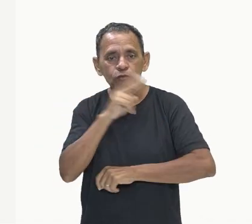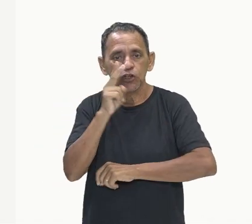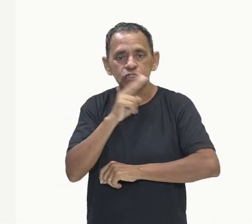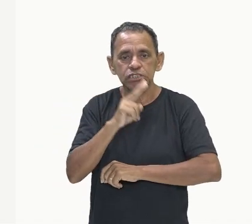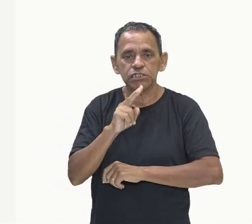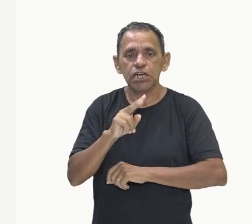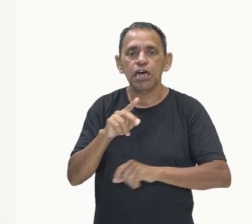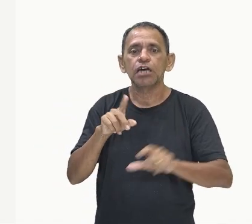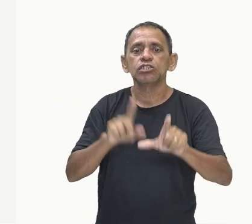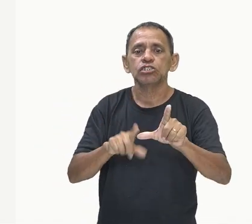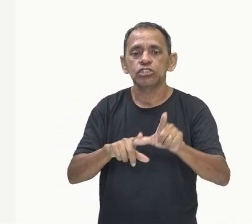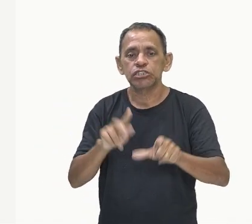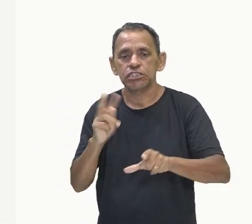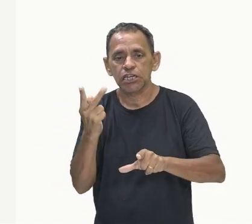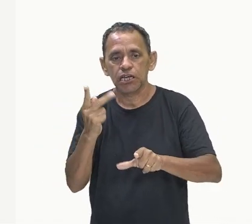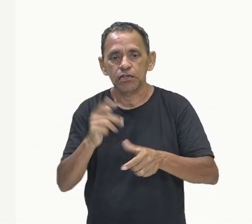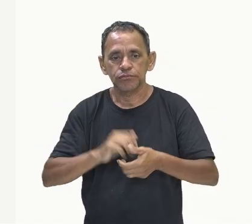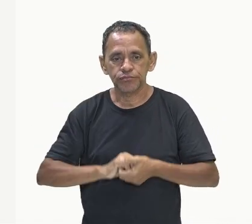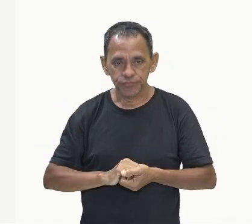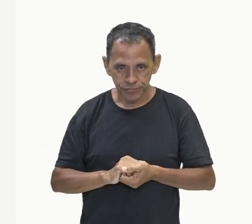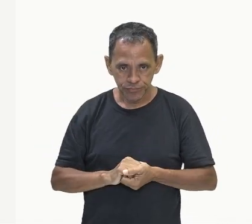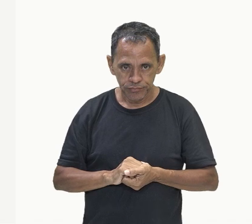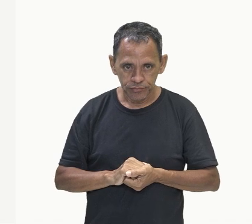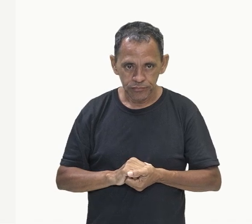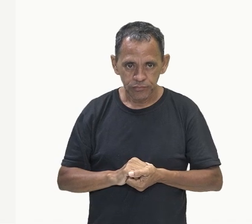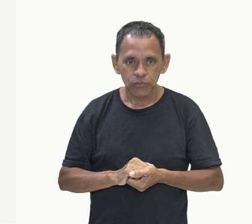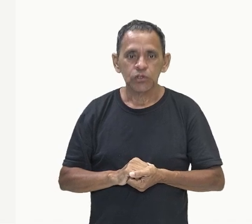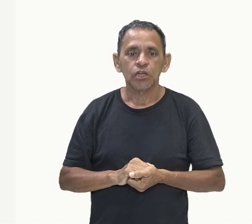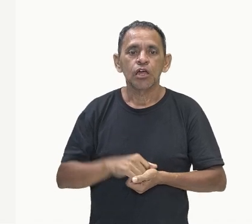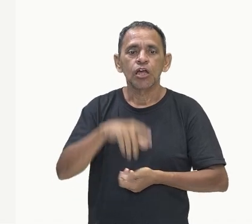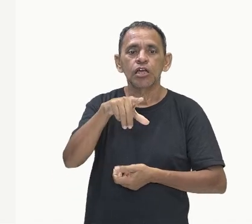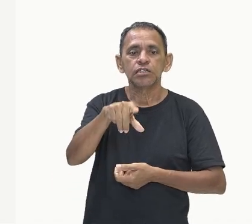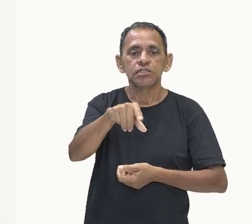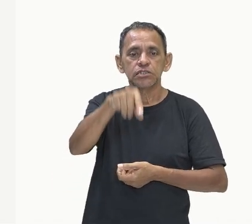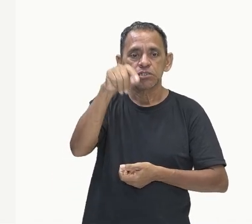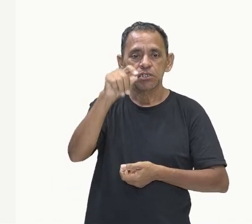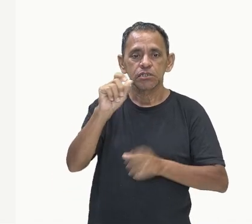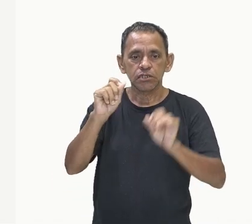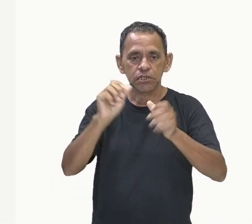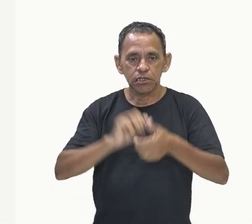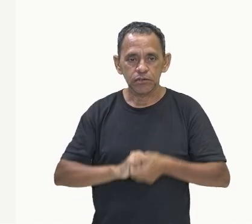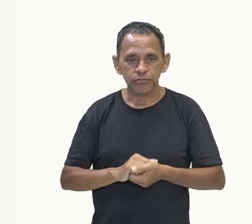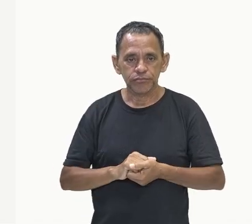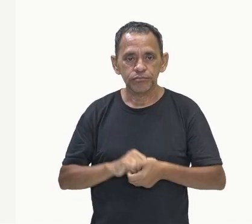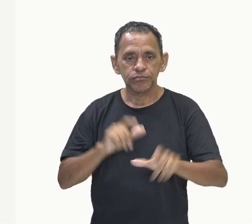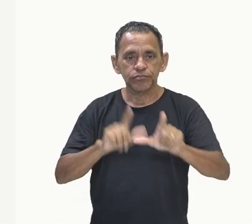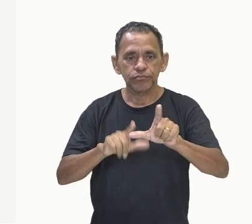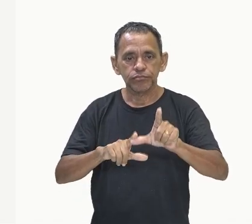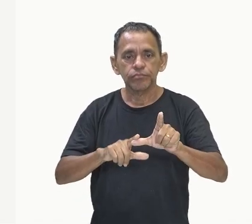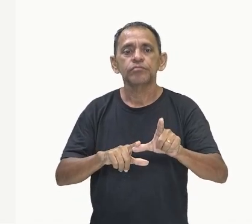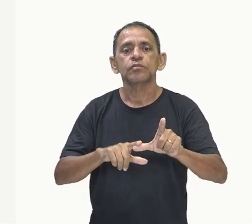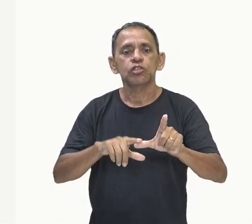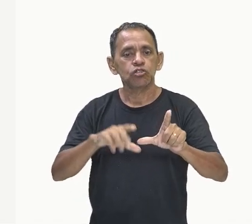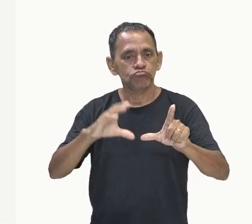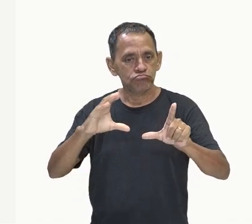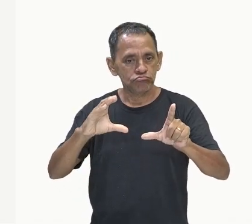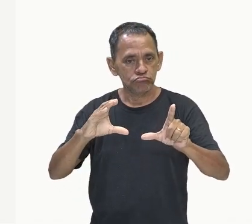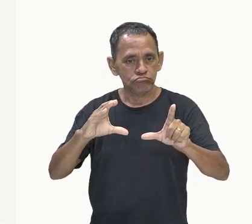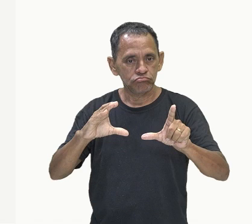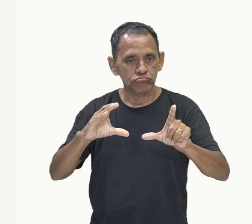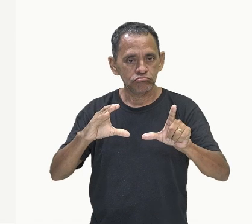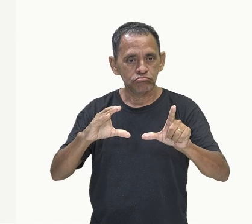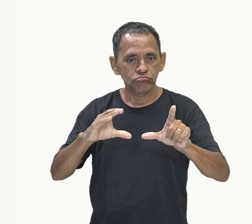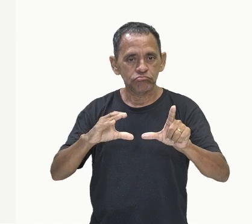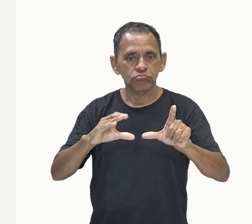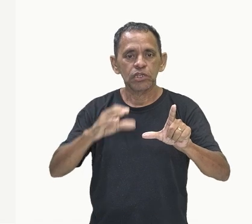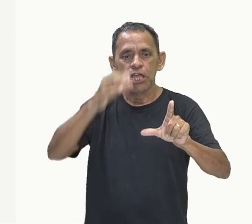1 e 3, que é a letra C. Certo? Letra C, resposta, então, da questão que